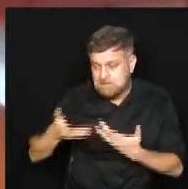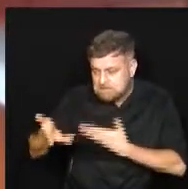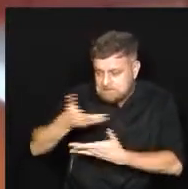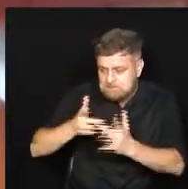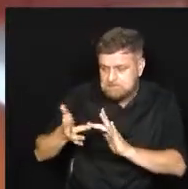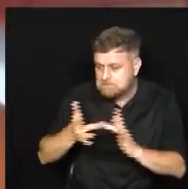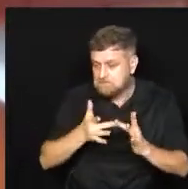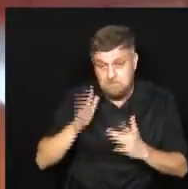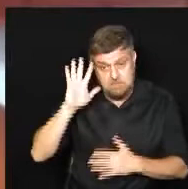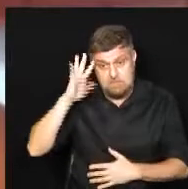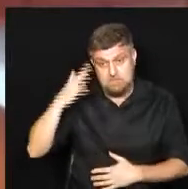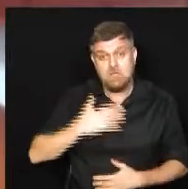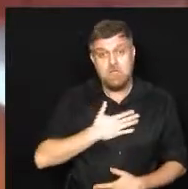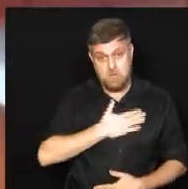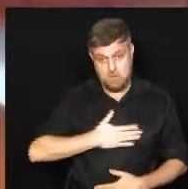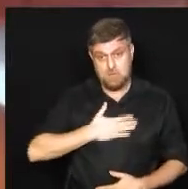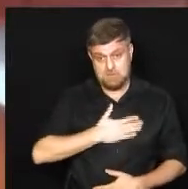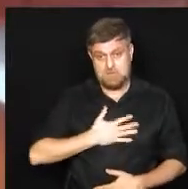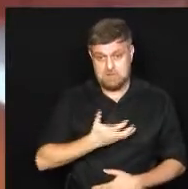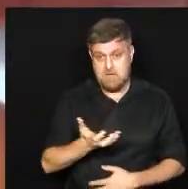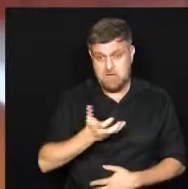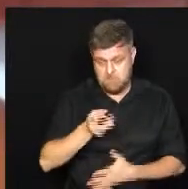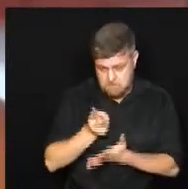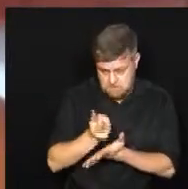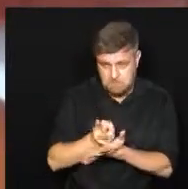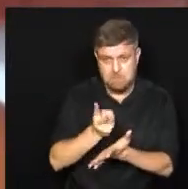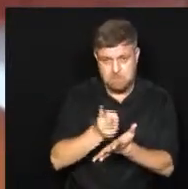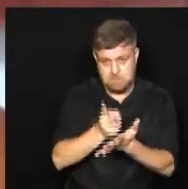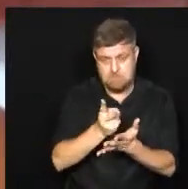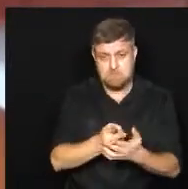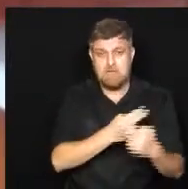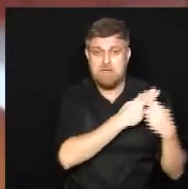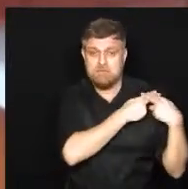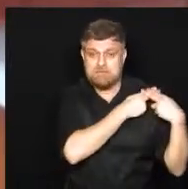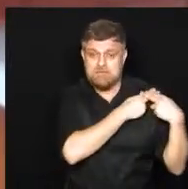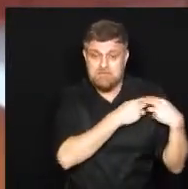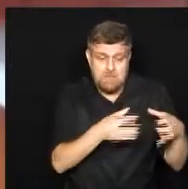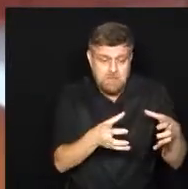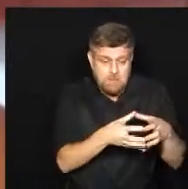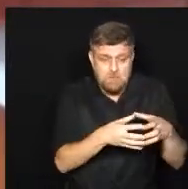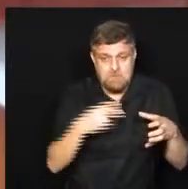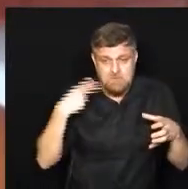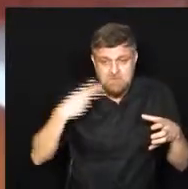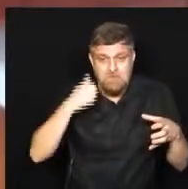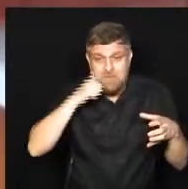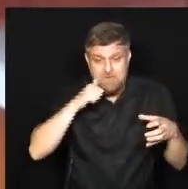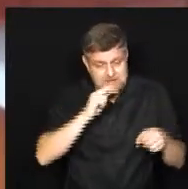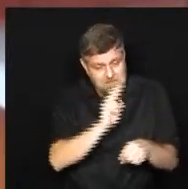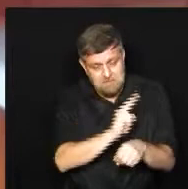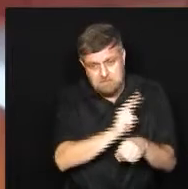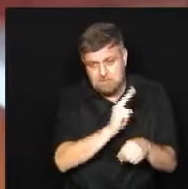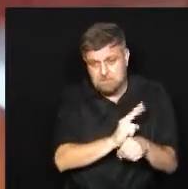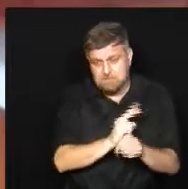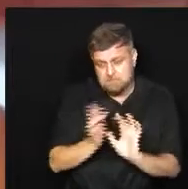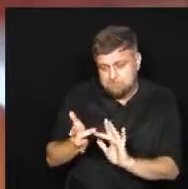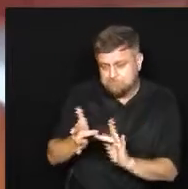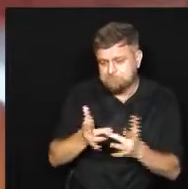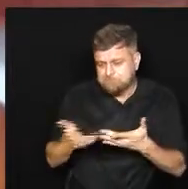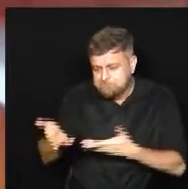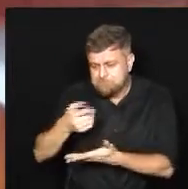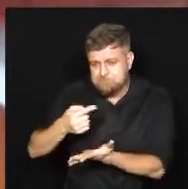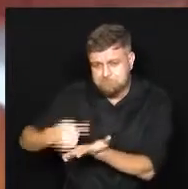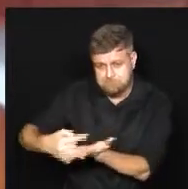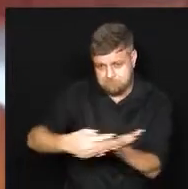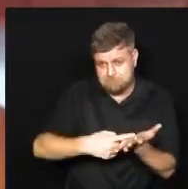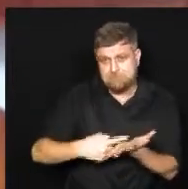vereadores. Gostaria, tenho interesse de continuar presidindo, mas essa é uma questão a ser resolvida entre o conjunto de vereadores